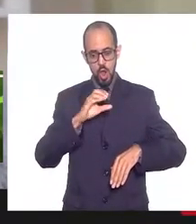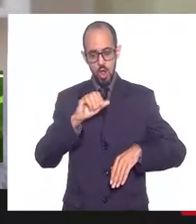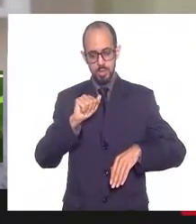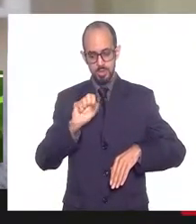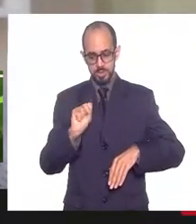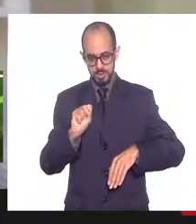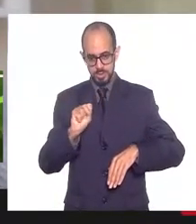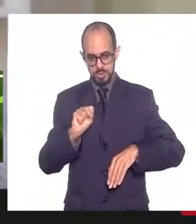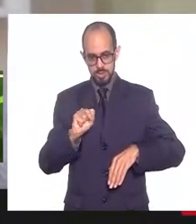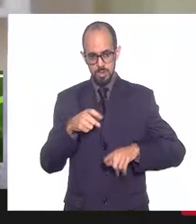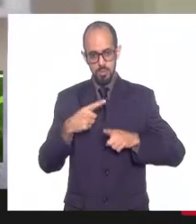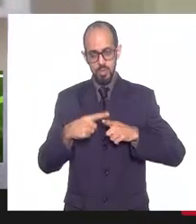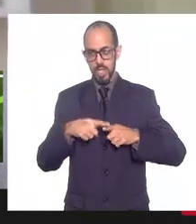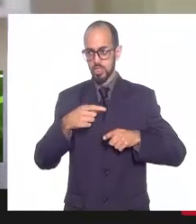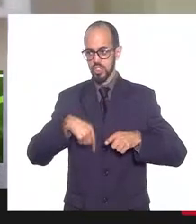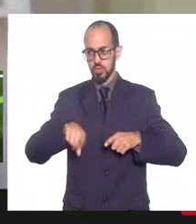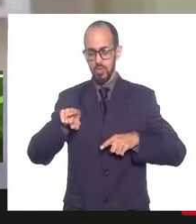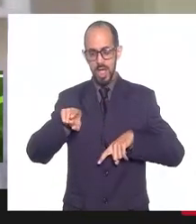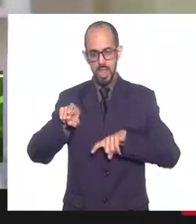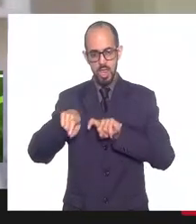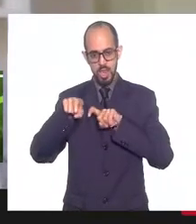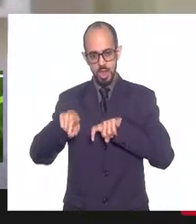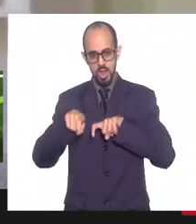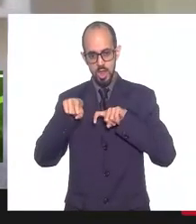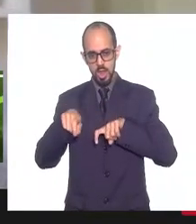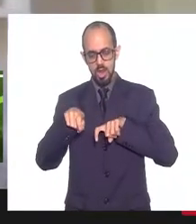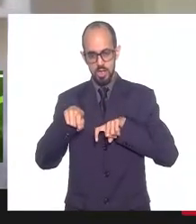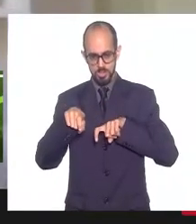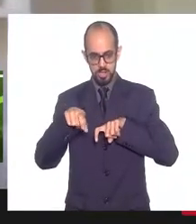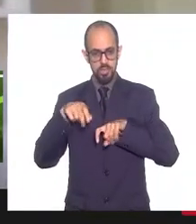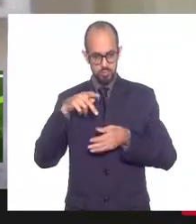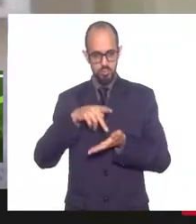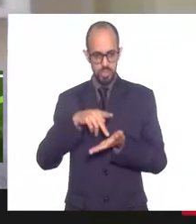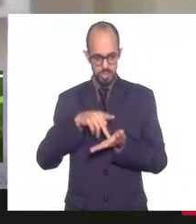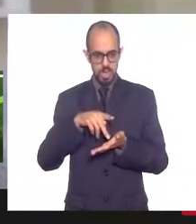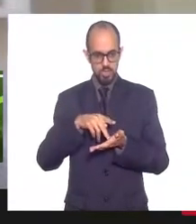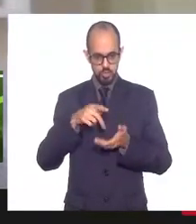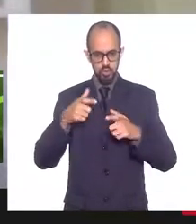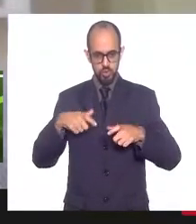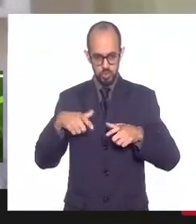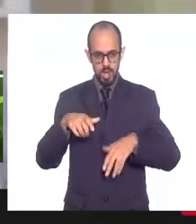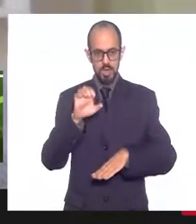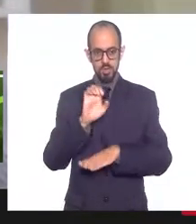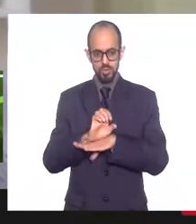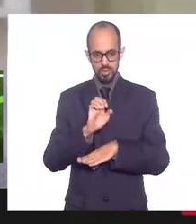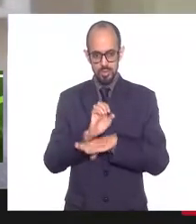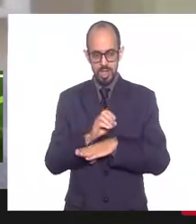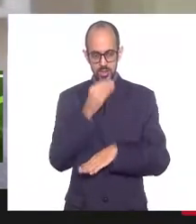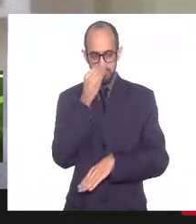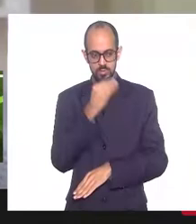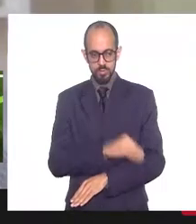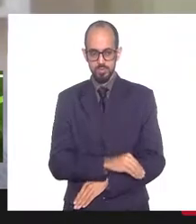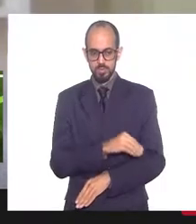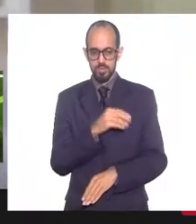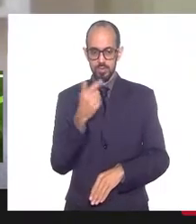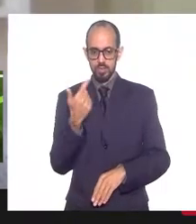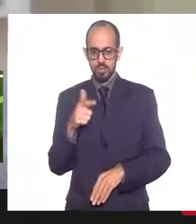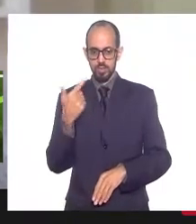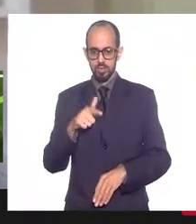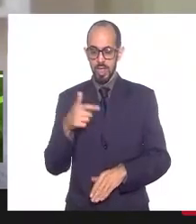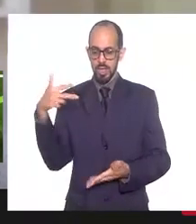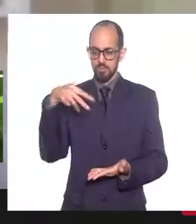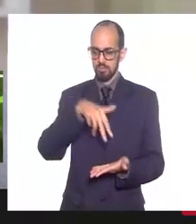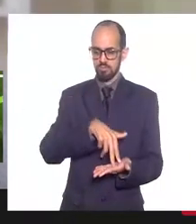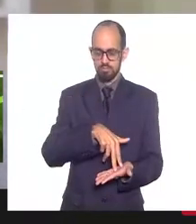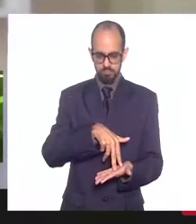vamos para as áreas rurais, vamos para as áreas que o Estado ainda esquece de ter sua